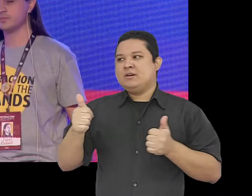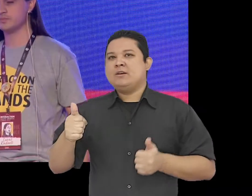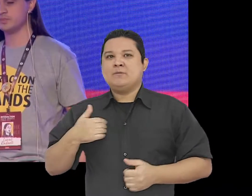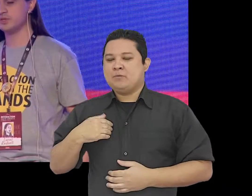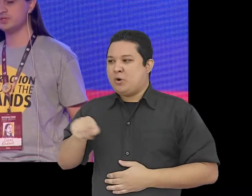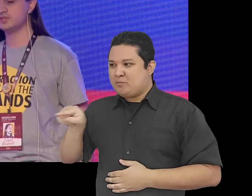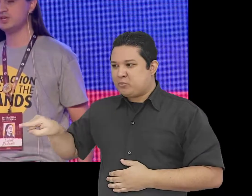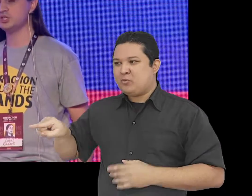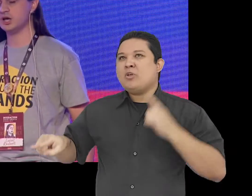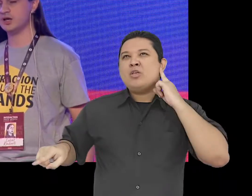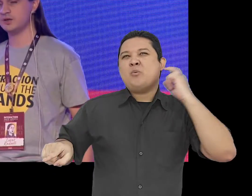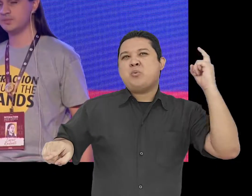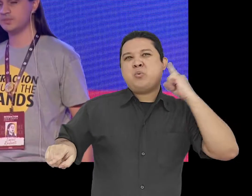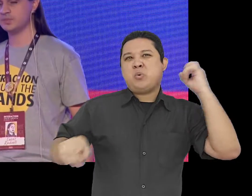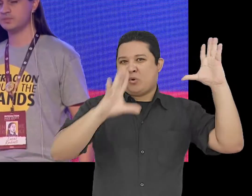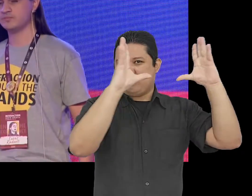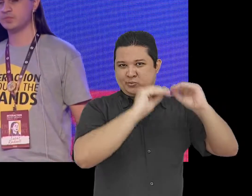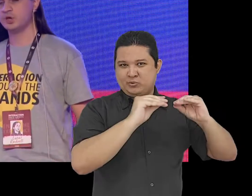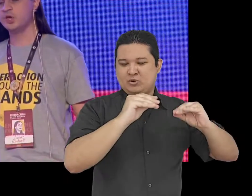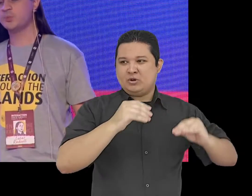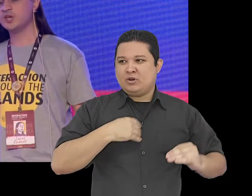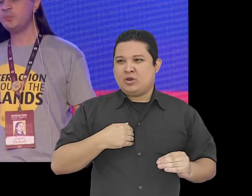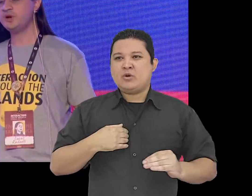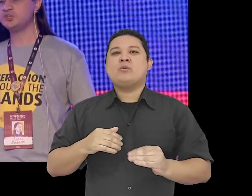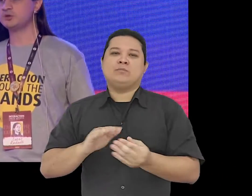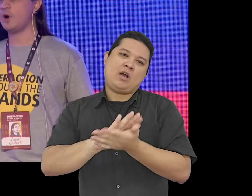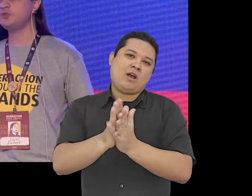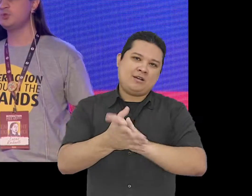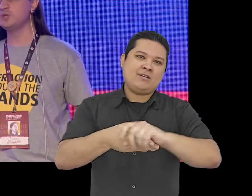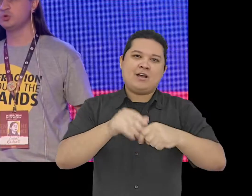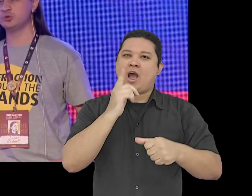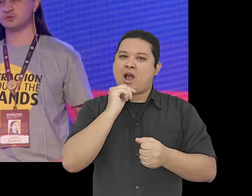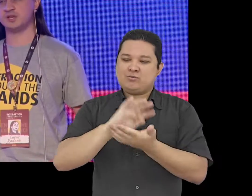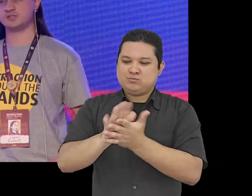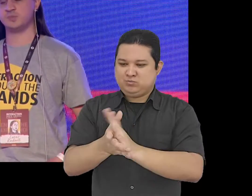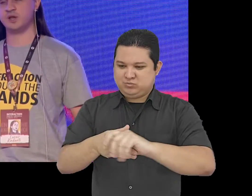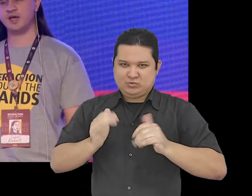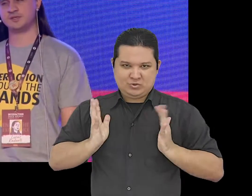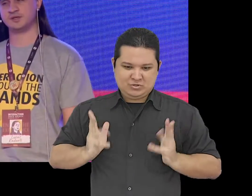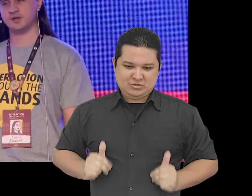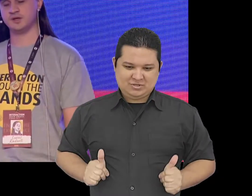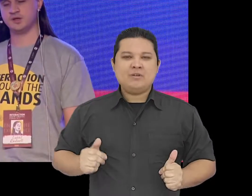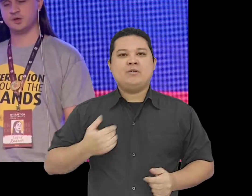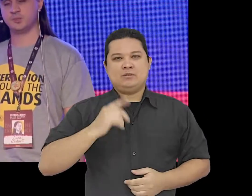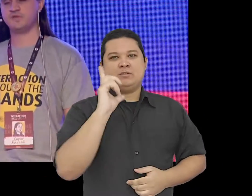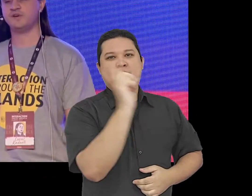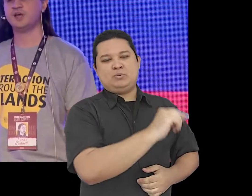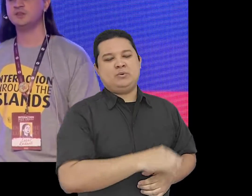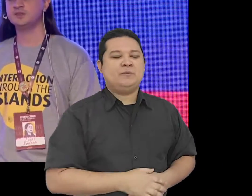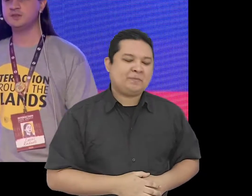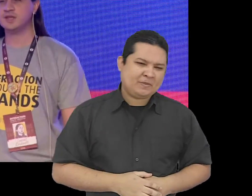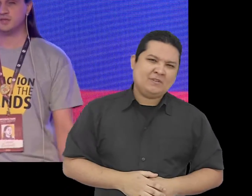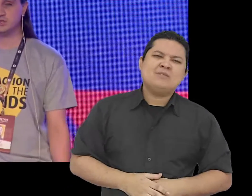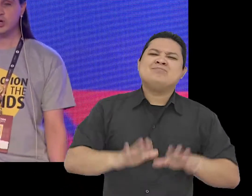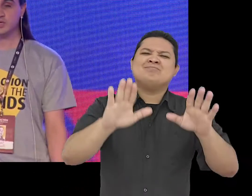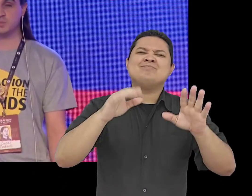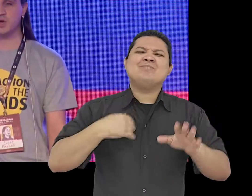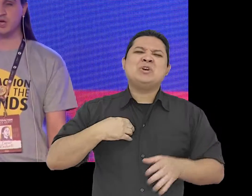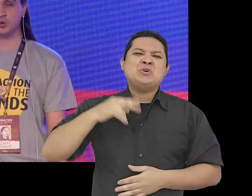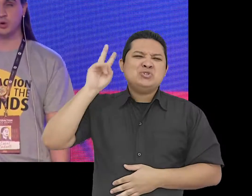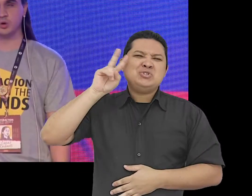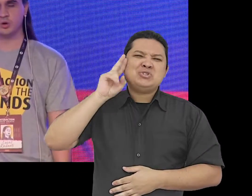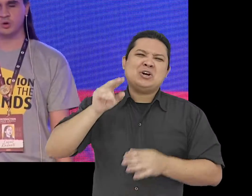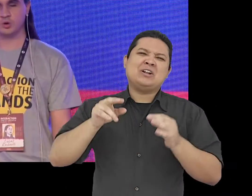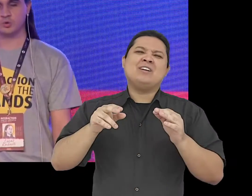mão. E saí de lá. E por que eu perdi 4 minutos dessa palestra para falar dessa história,